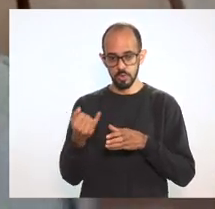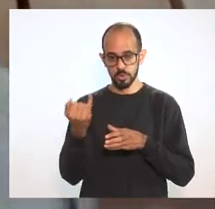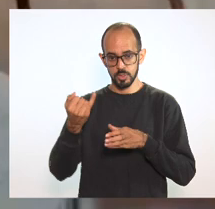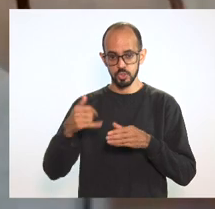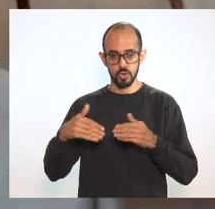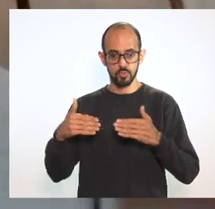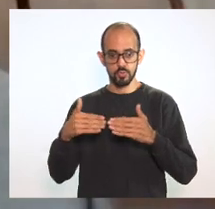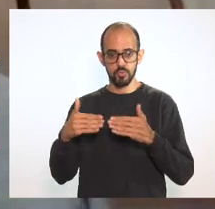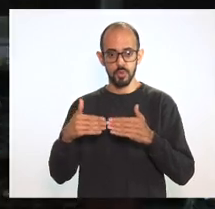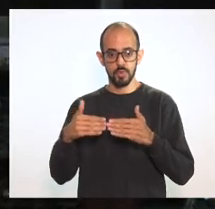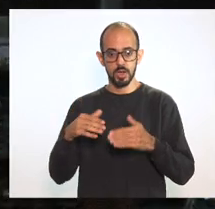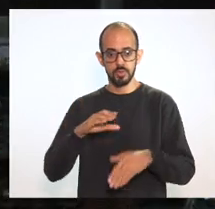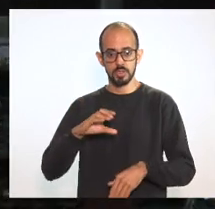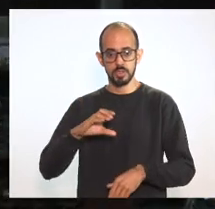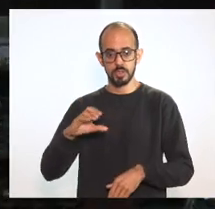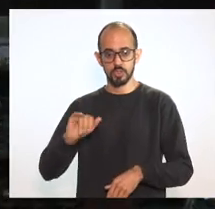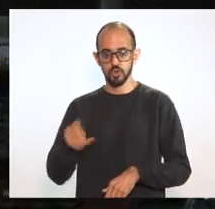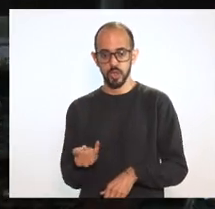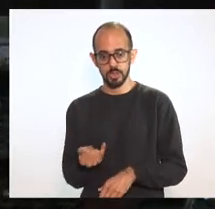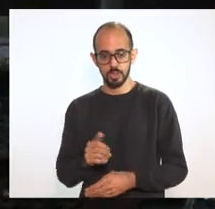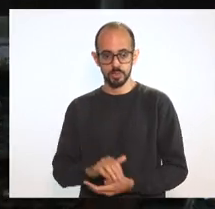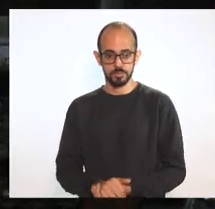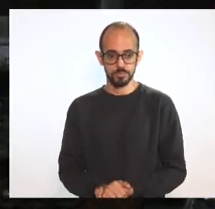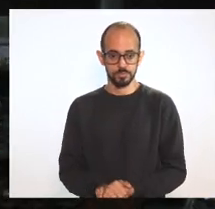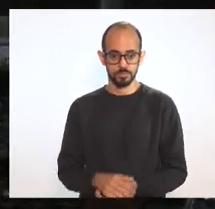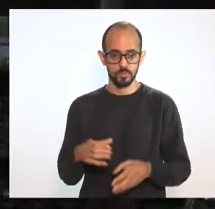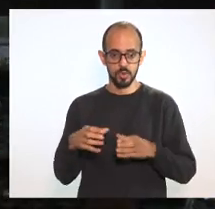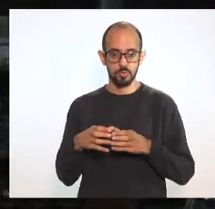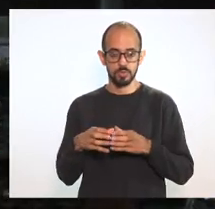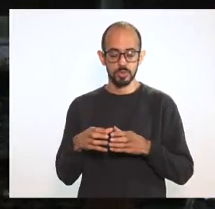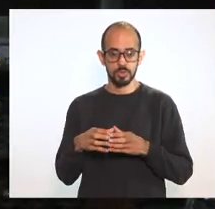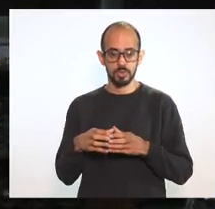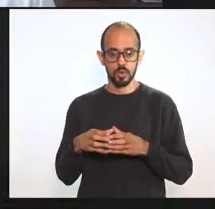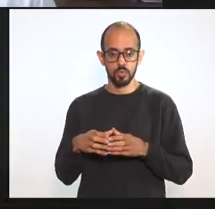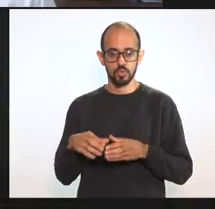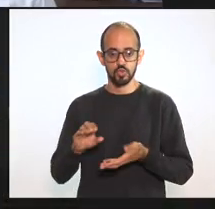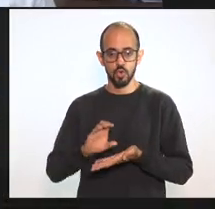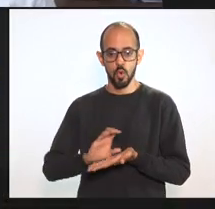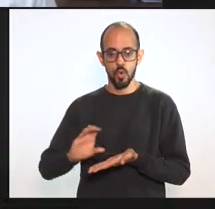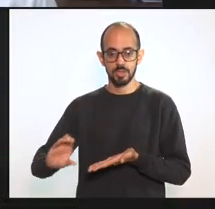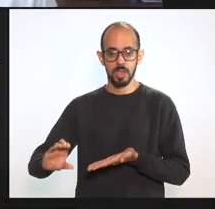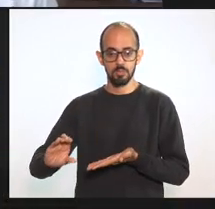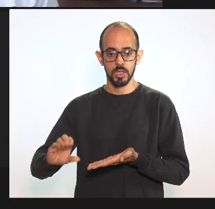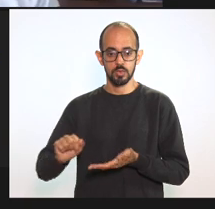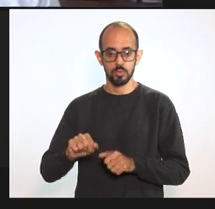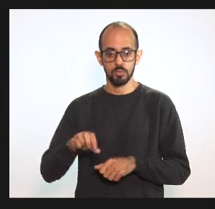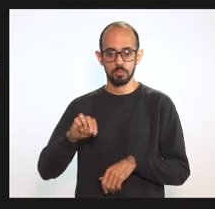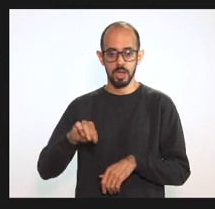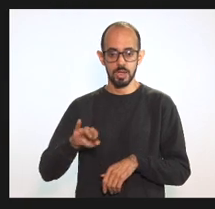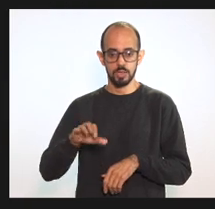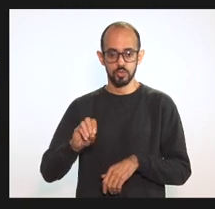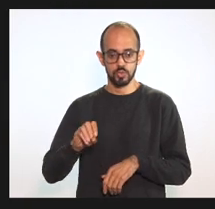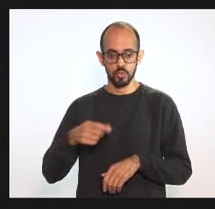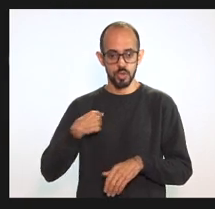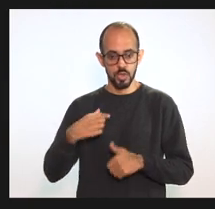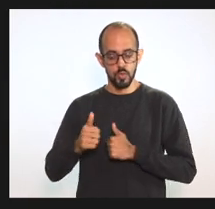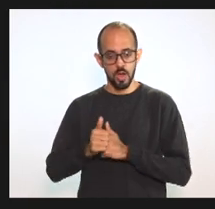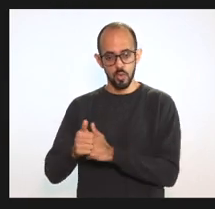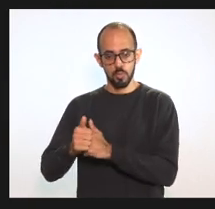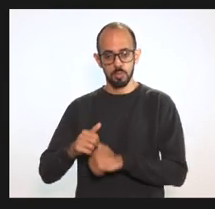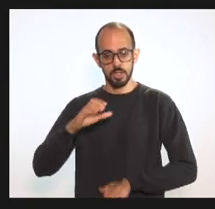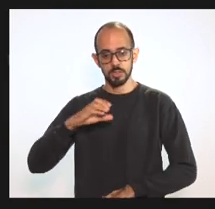CCJ, senhor presidente. Pela Comissão de Orçamento, deputado Márcio Canella. Senhor presidente, eu acompanho o parecer da CCJ.